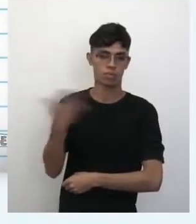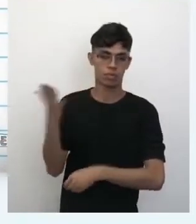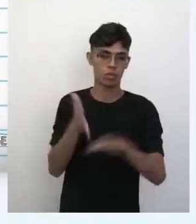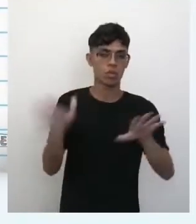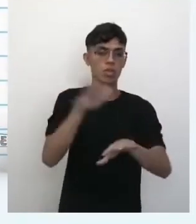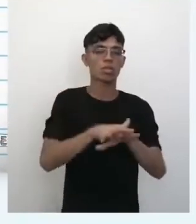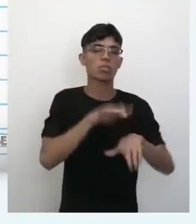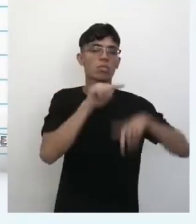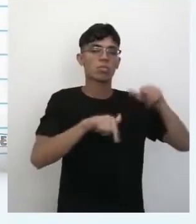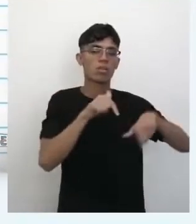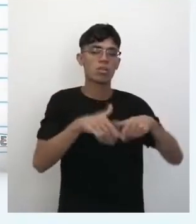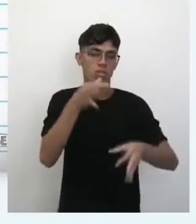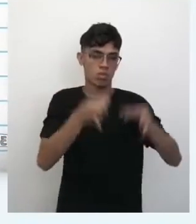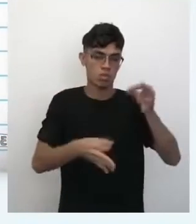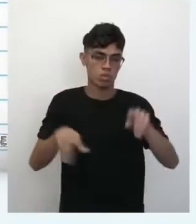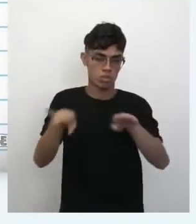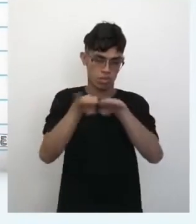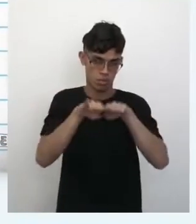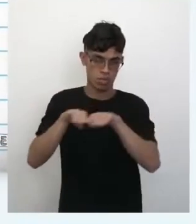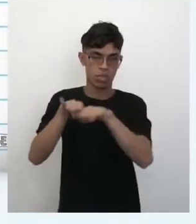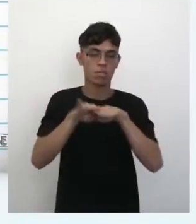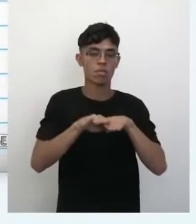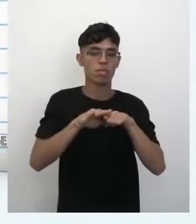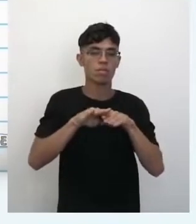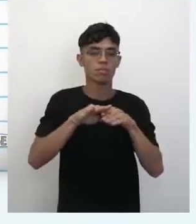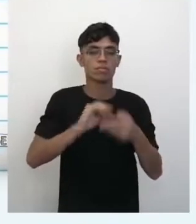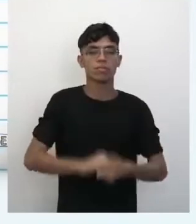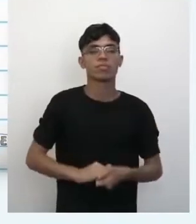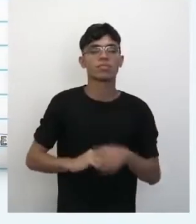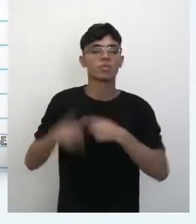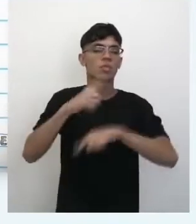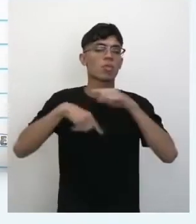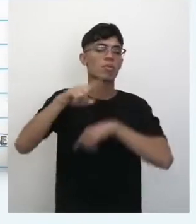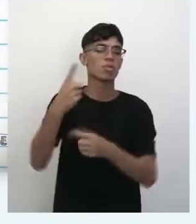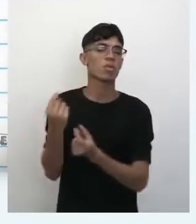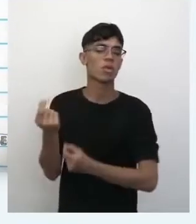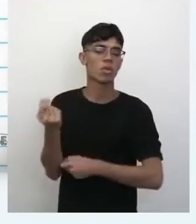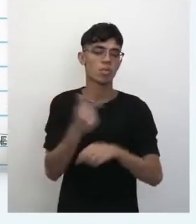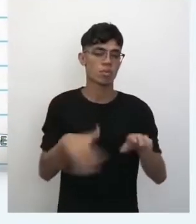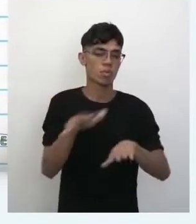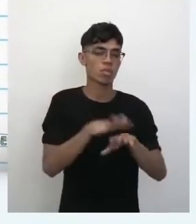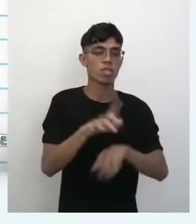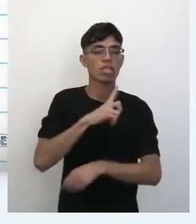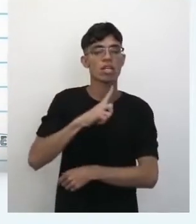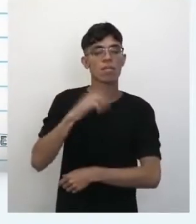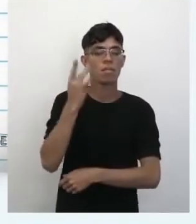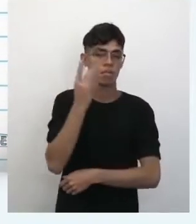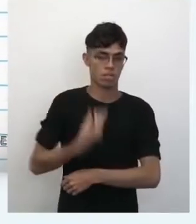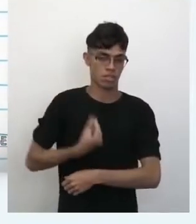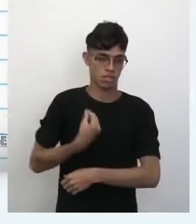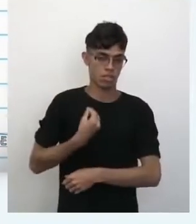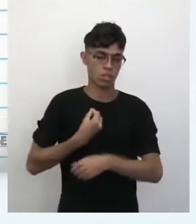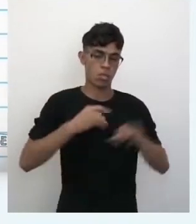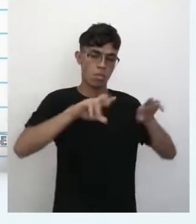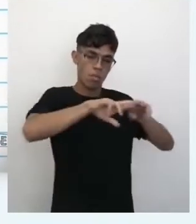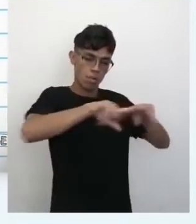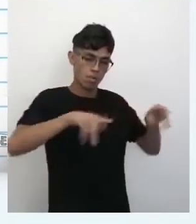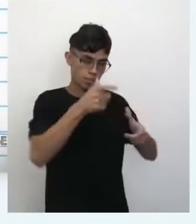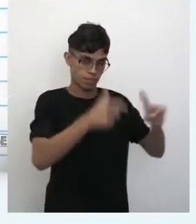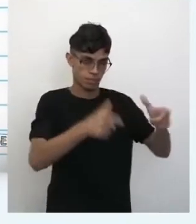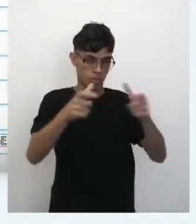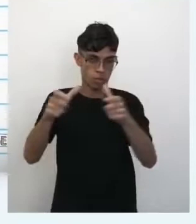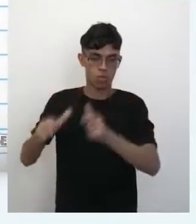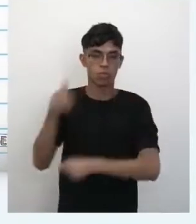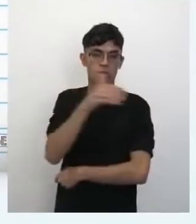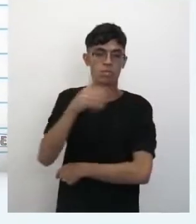e produtivo e o trabalho decente. O crescimento econômico é inclusivo quando pressupõe a presença dos mais diversos grupos dentro do mercado